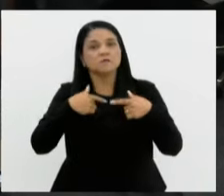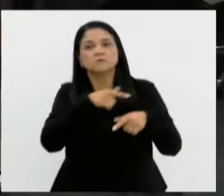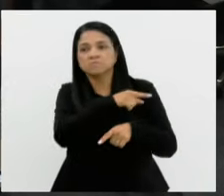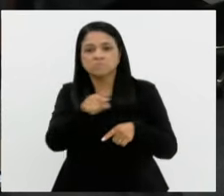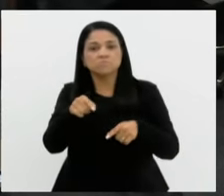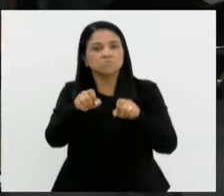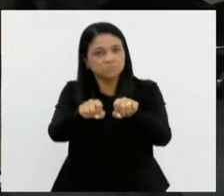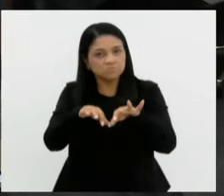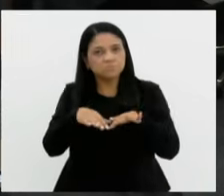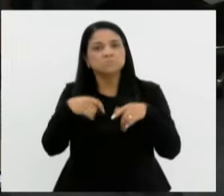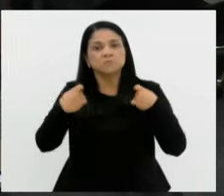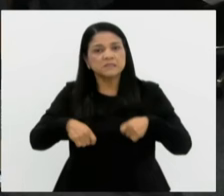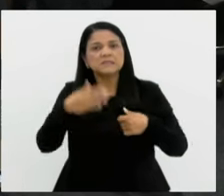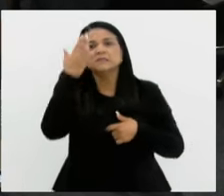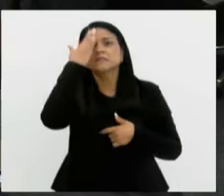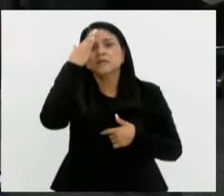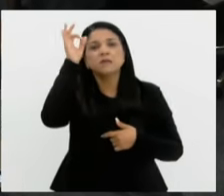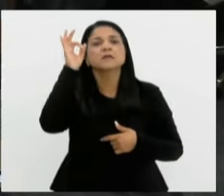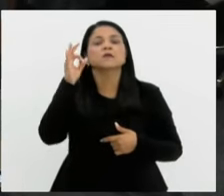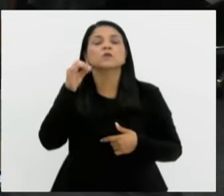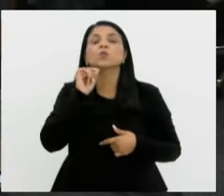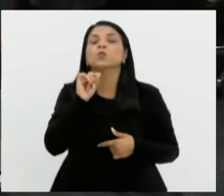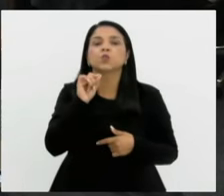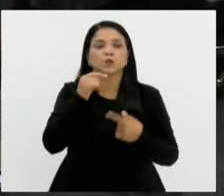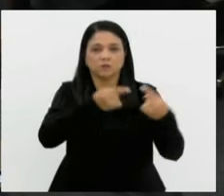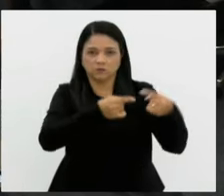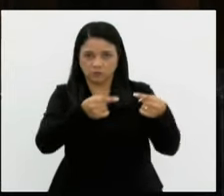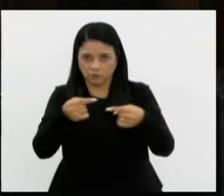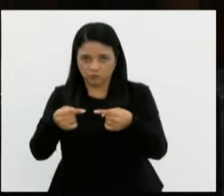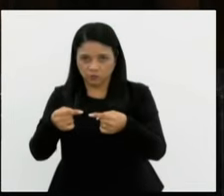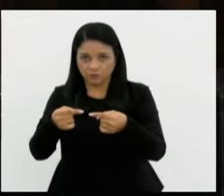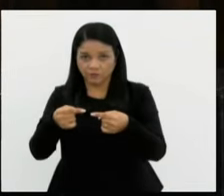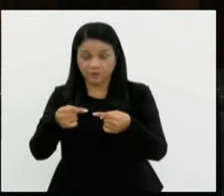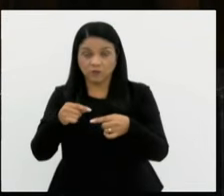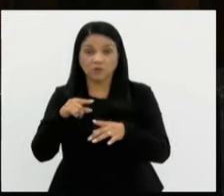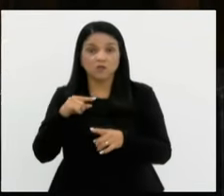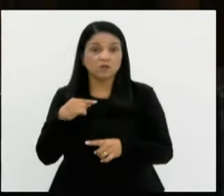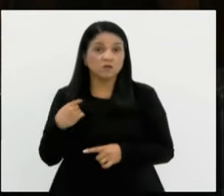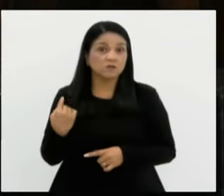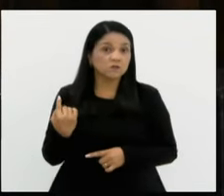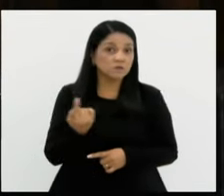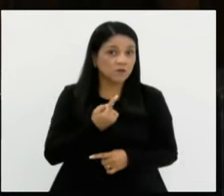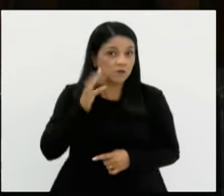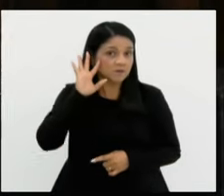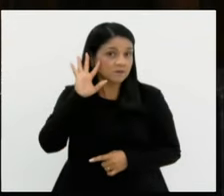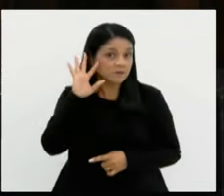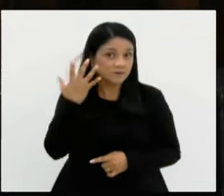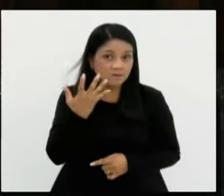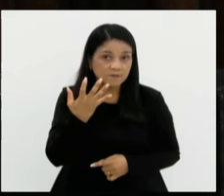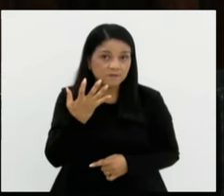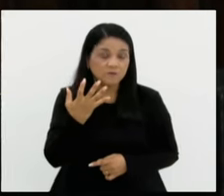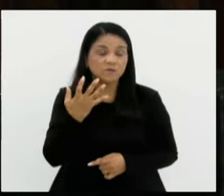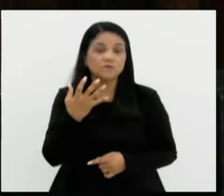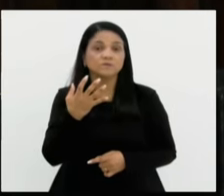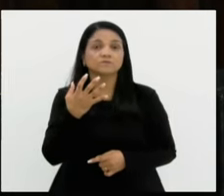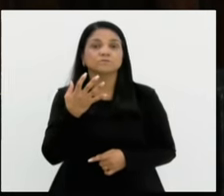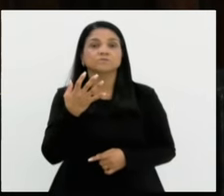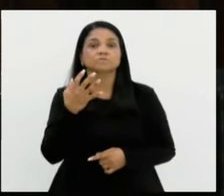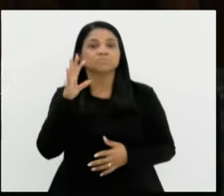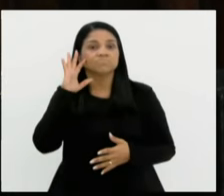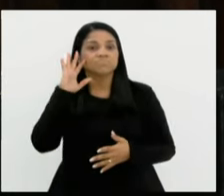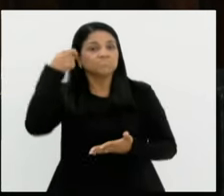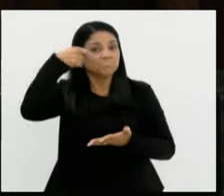está discutindo. Quando nós partimos para uma decisão de criar um prazo,